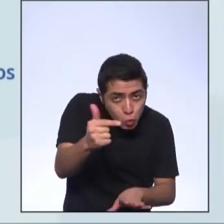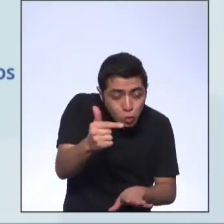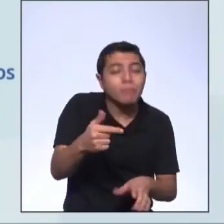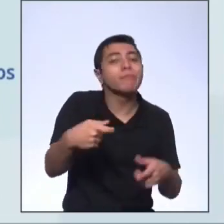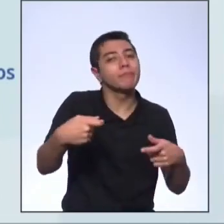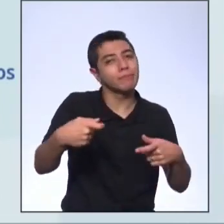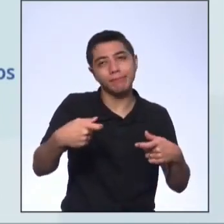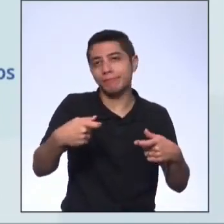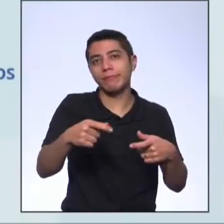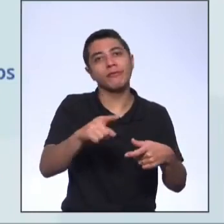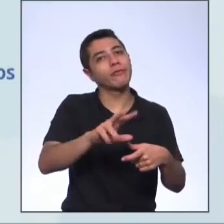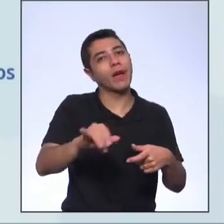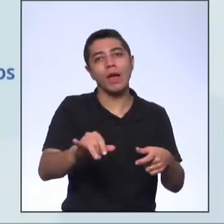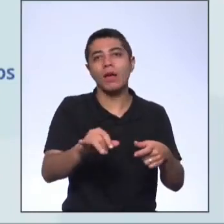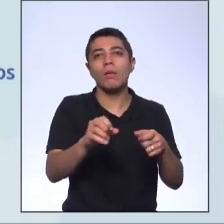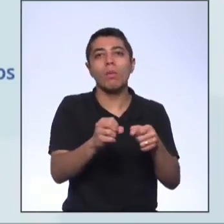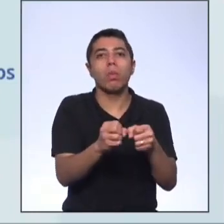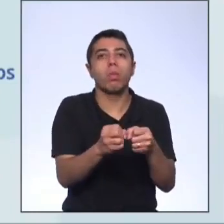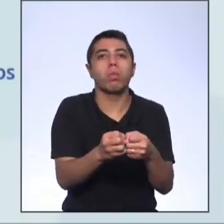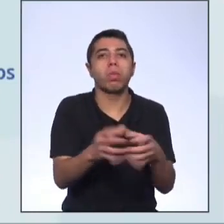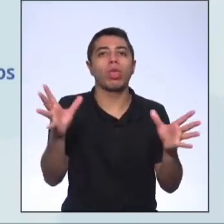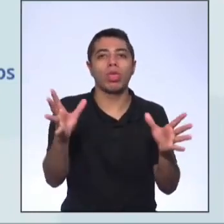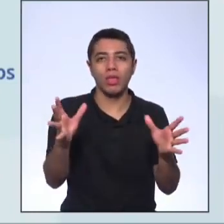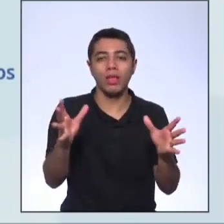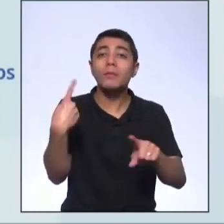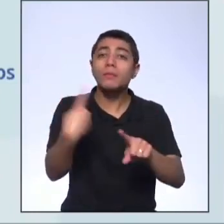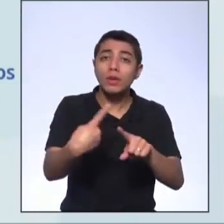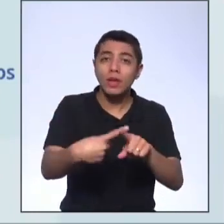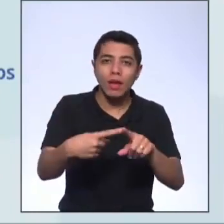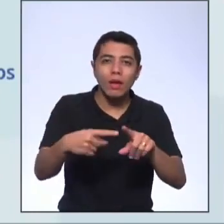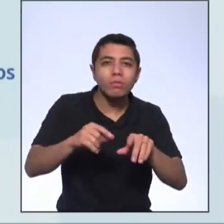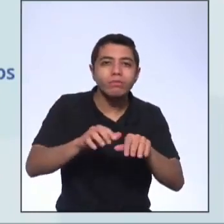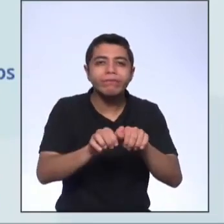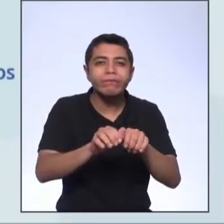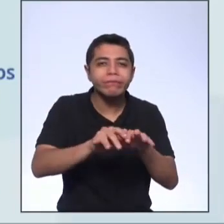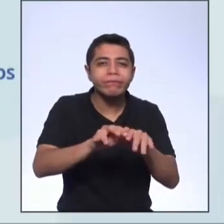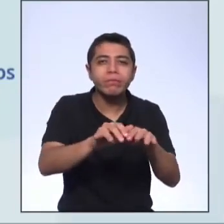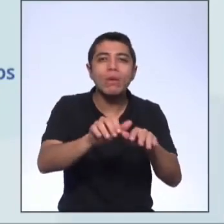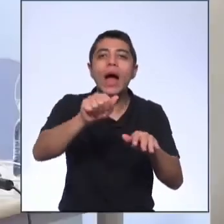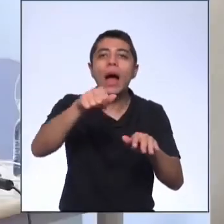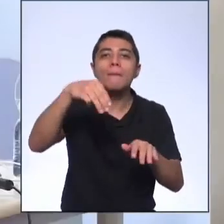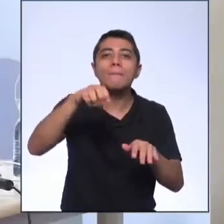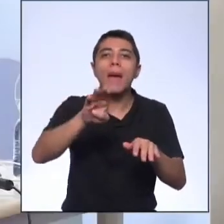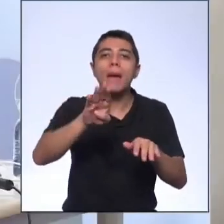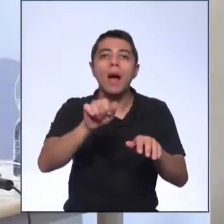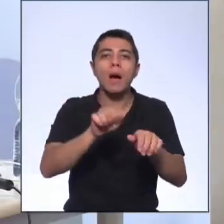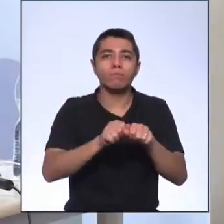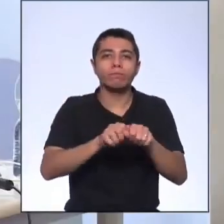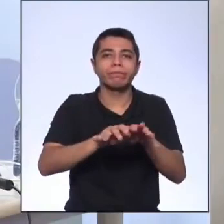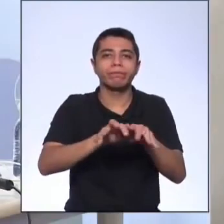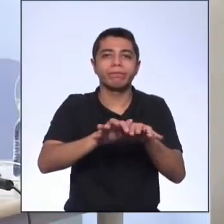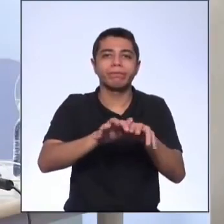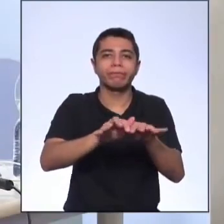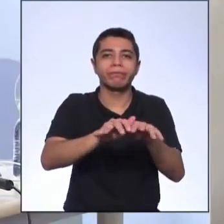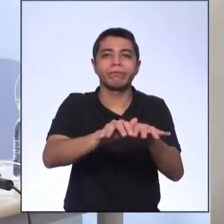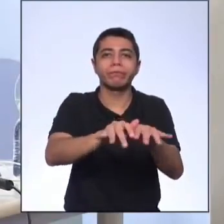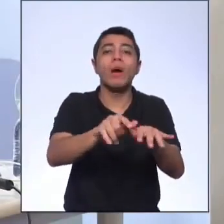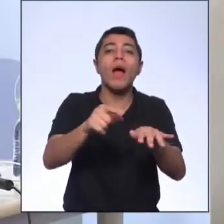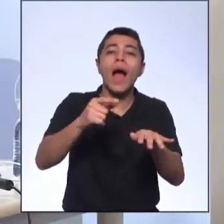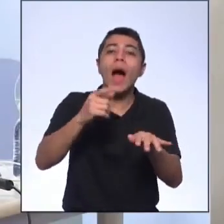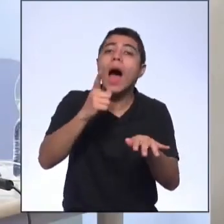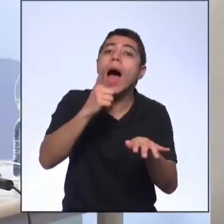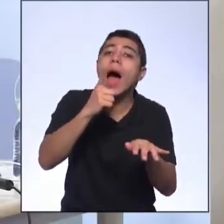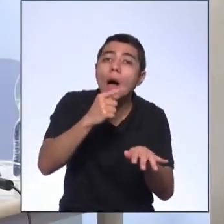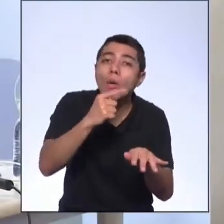Eles vão acabar se estourando de tanta água que vai entrar, né? O vacúolo joga fora, né, Então, professora? o vacúolo, ele vai fazendo esse... Imagina que você está num barco